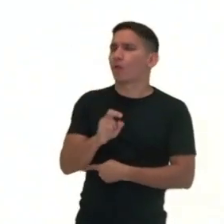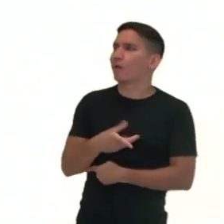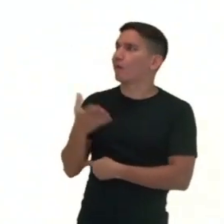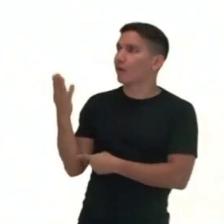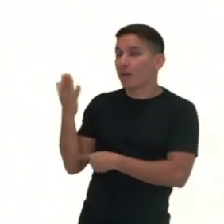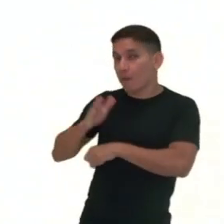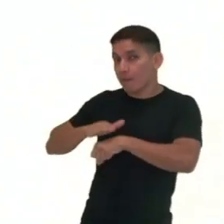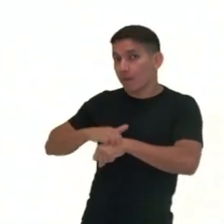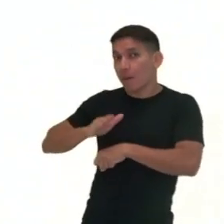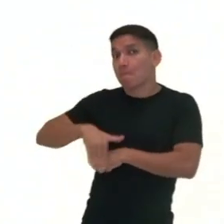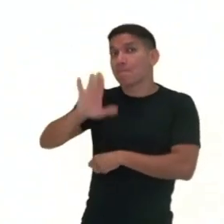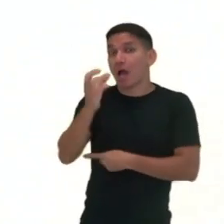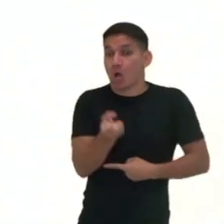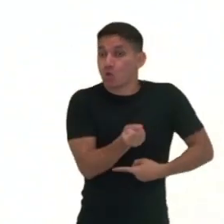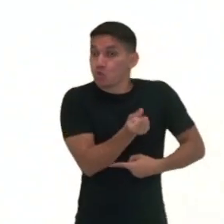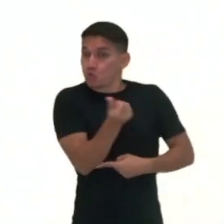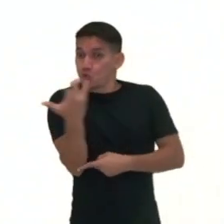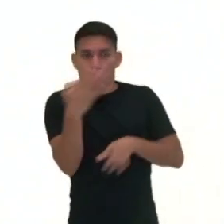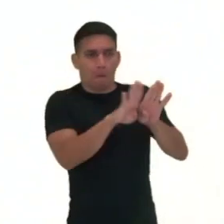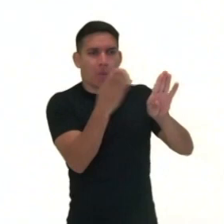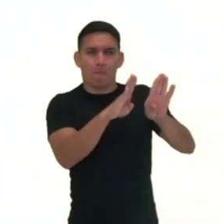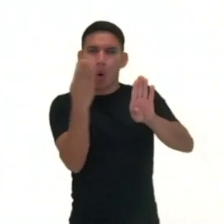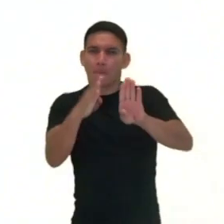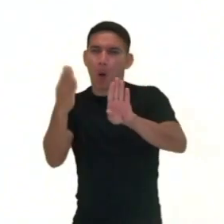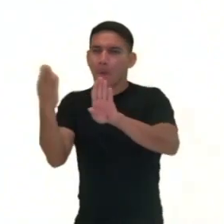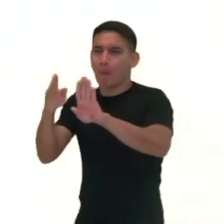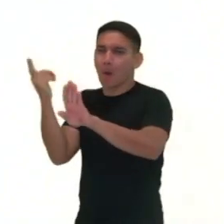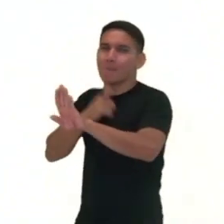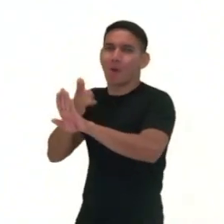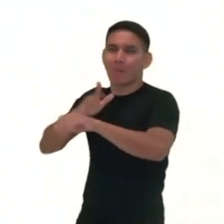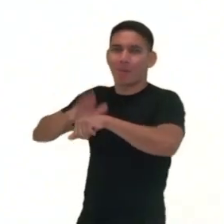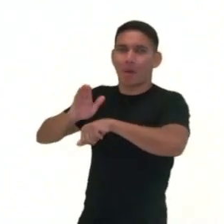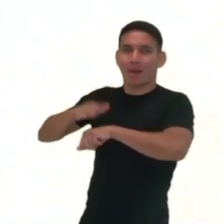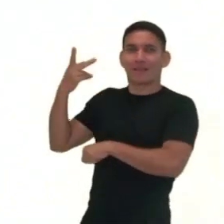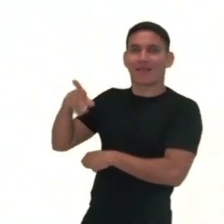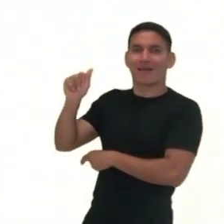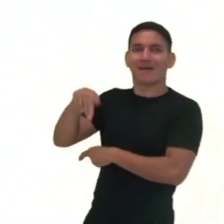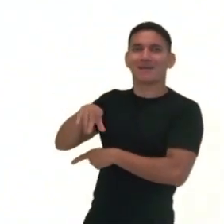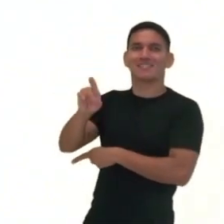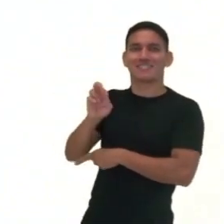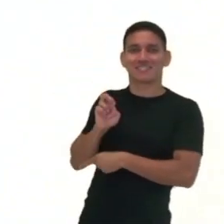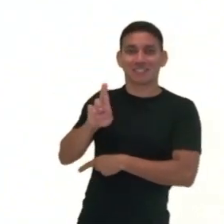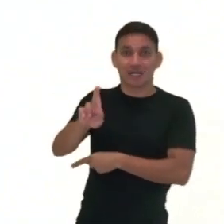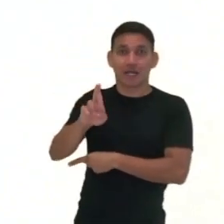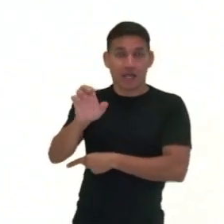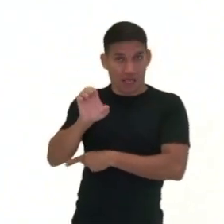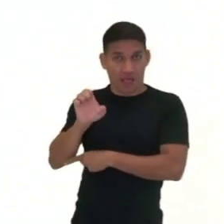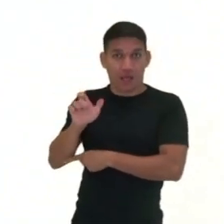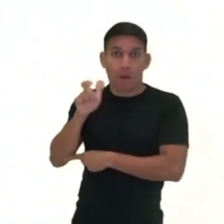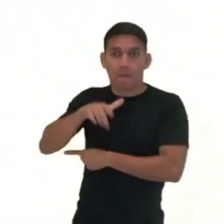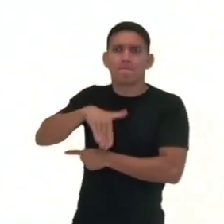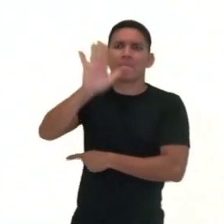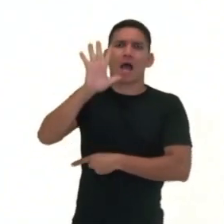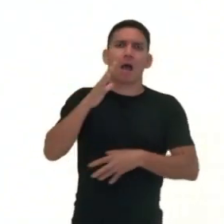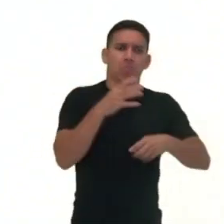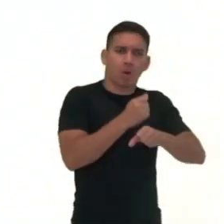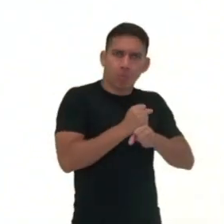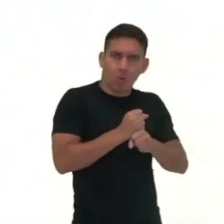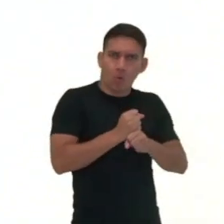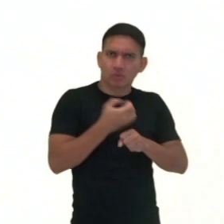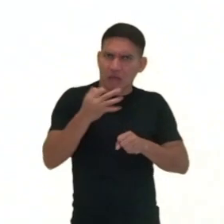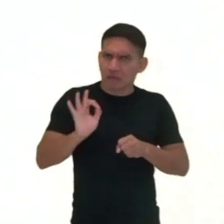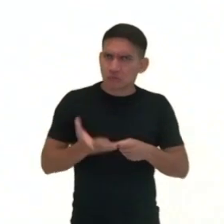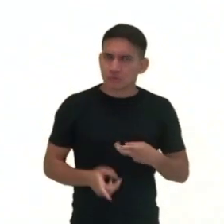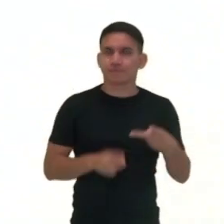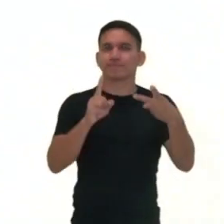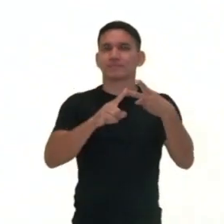que quanto maior o número de portas abertas por André, maior é o número de pontos obtidos? Letra